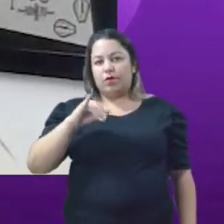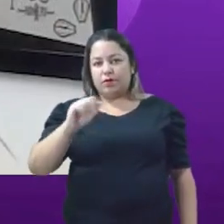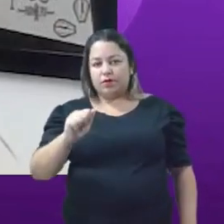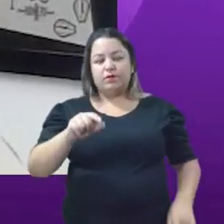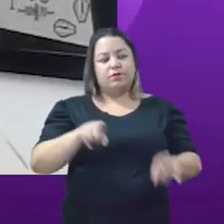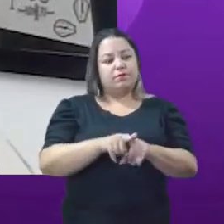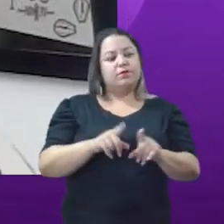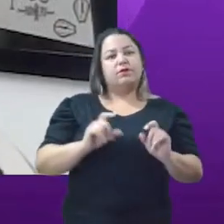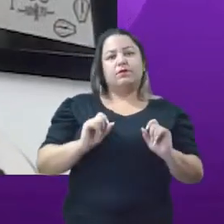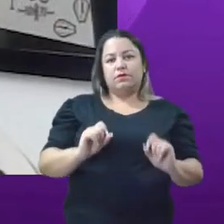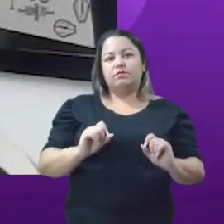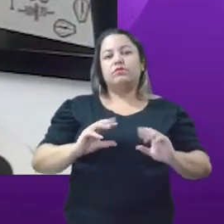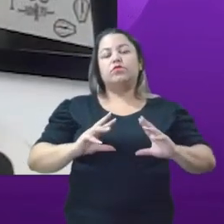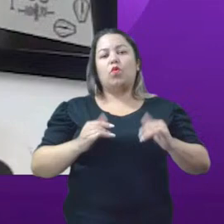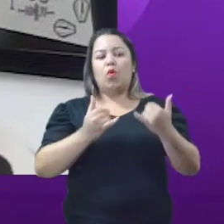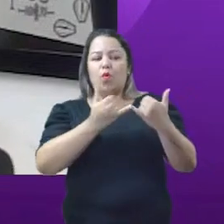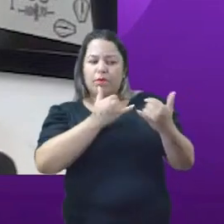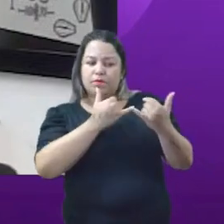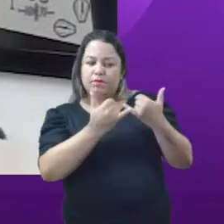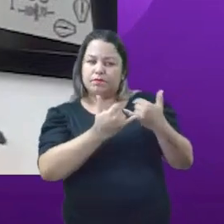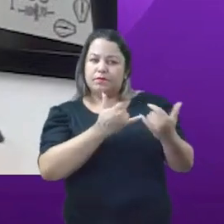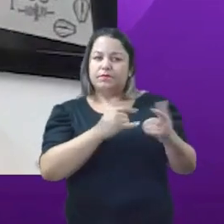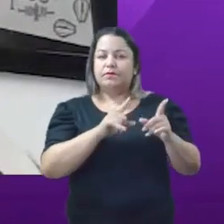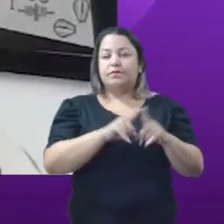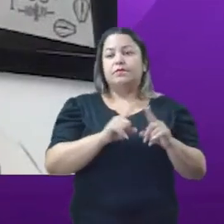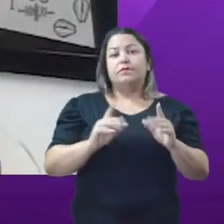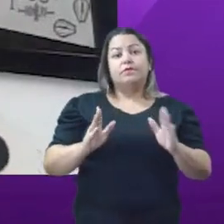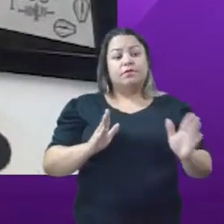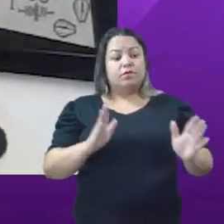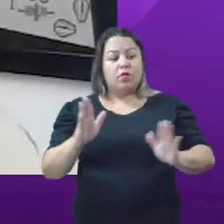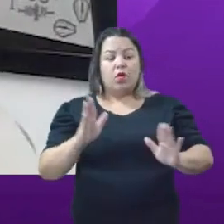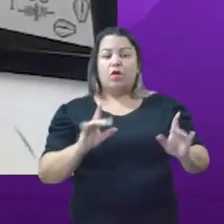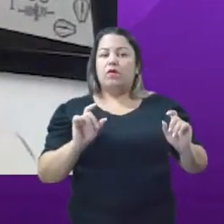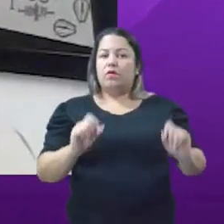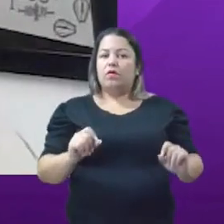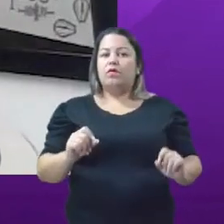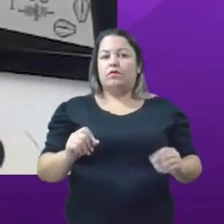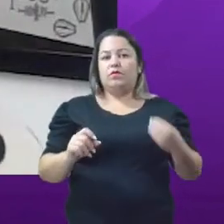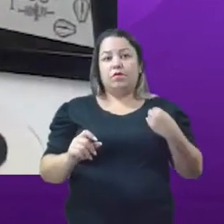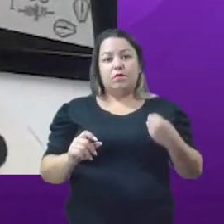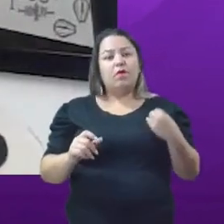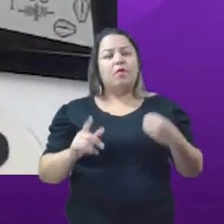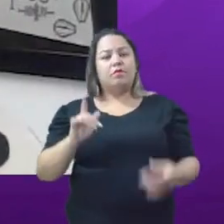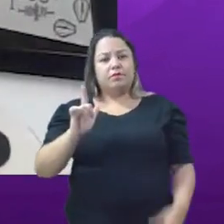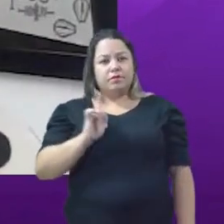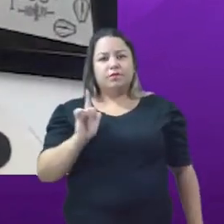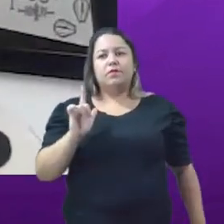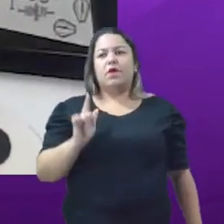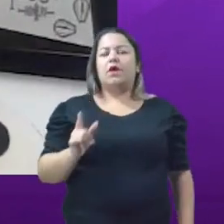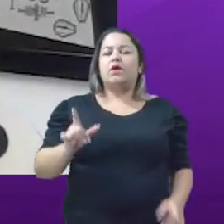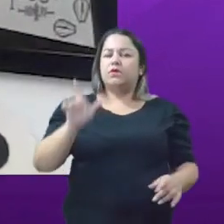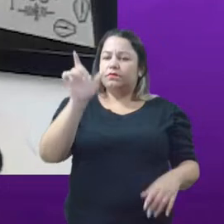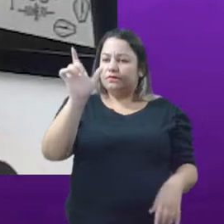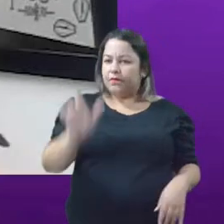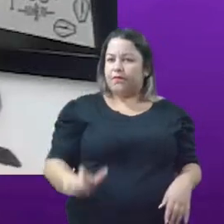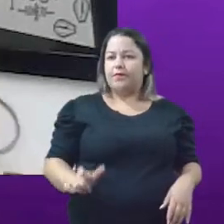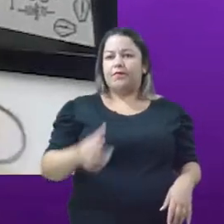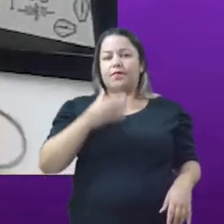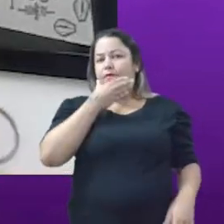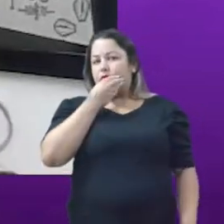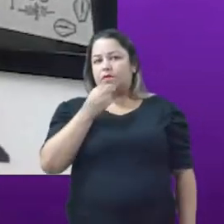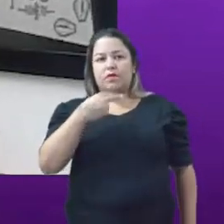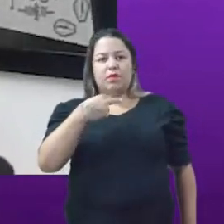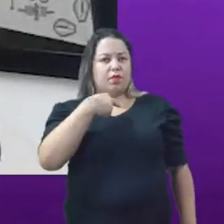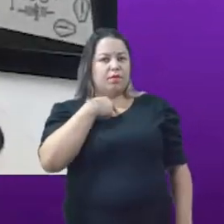a masculinidade tóxica, né? Que ela norteia a forma como o homem deve ser, sabe? Tipo, como que o homem ele não